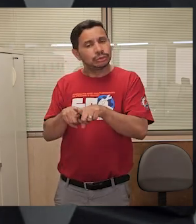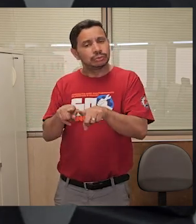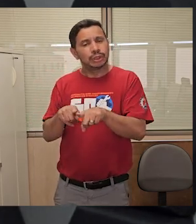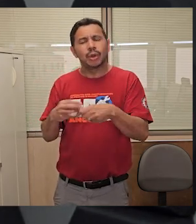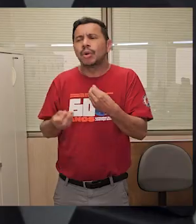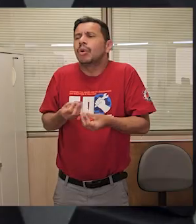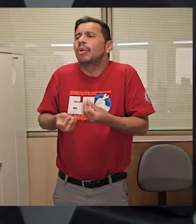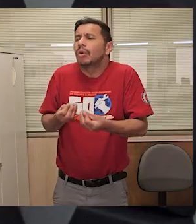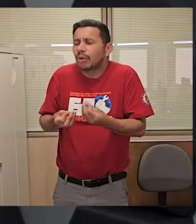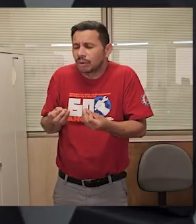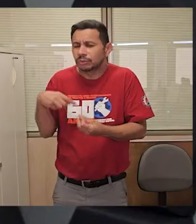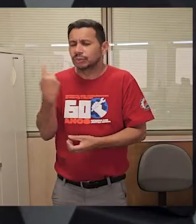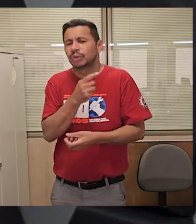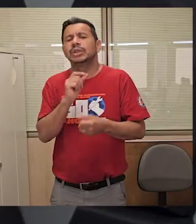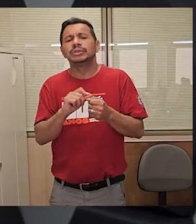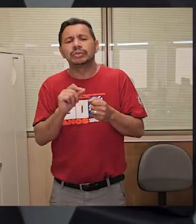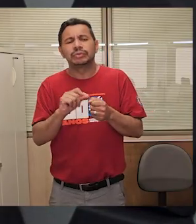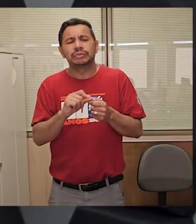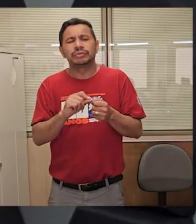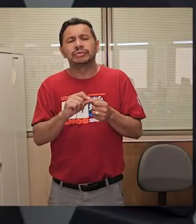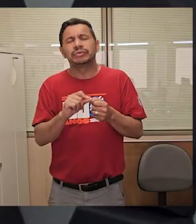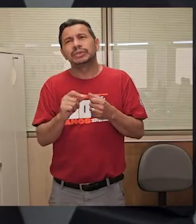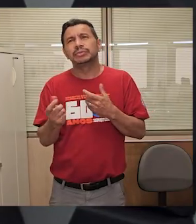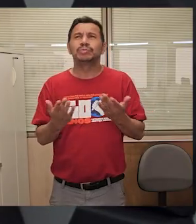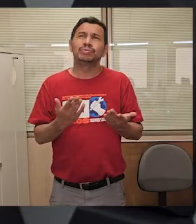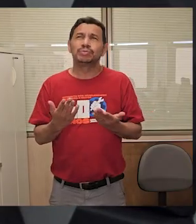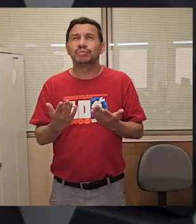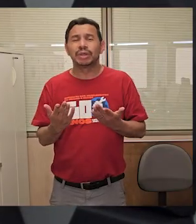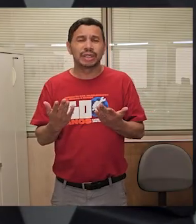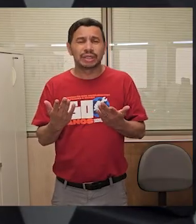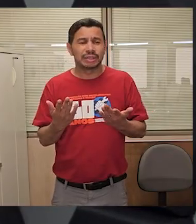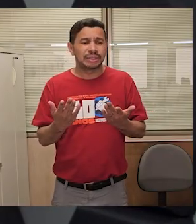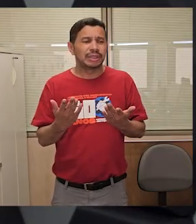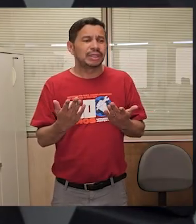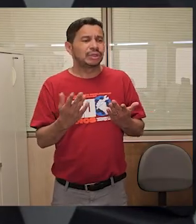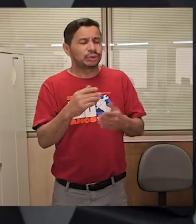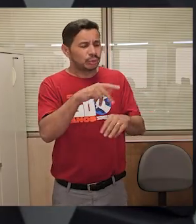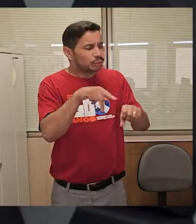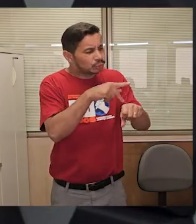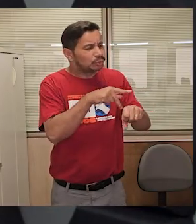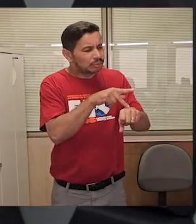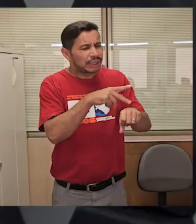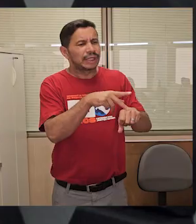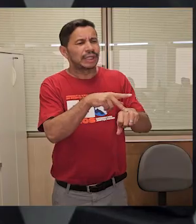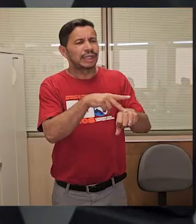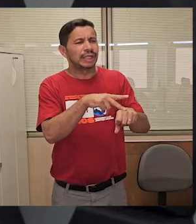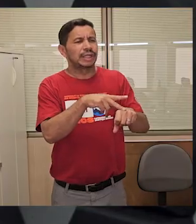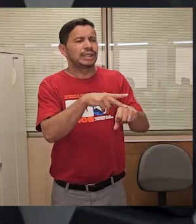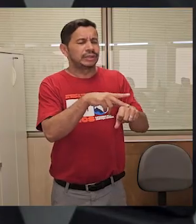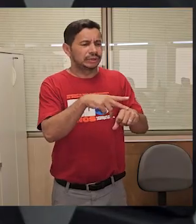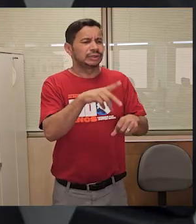gente vai fazer com que, nessa capacidade que os países vão ter, por exemplo, na discussão